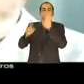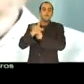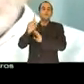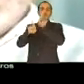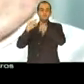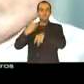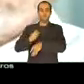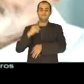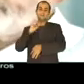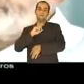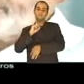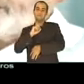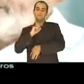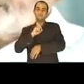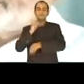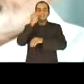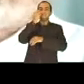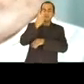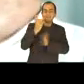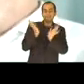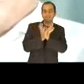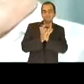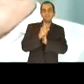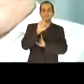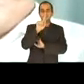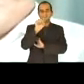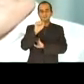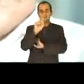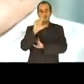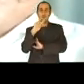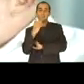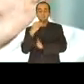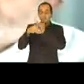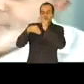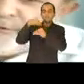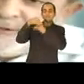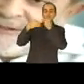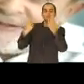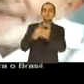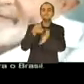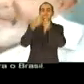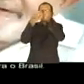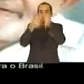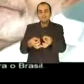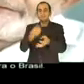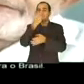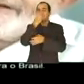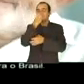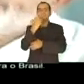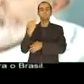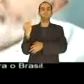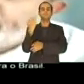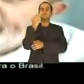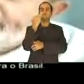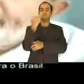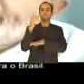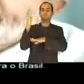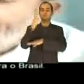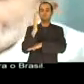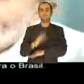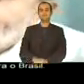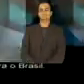fazer política dos mineiros e a intrepidez dos gaúchos. É uma bela mistura que certamente será muito